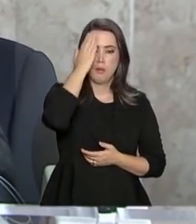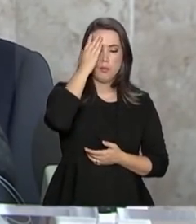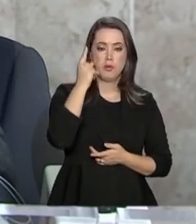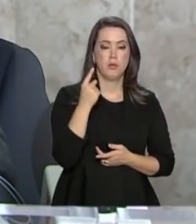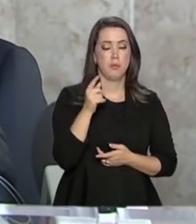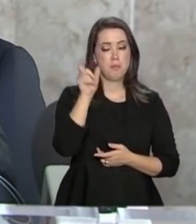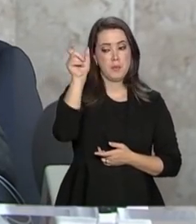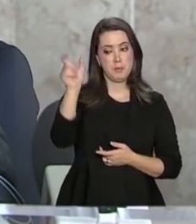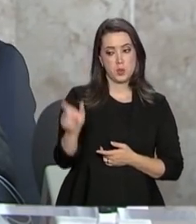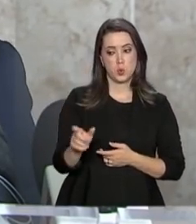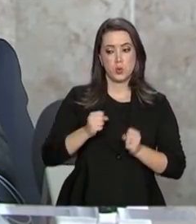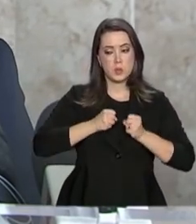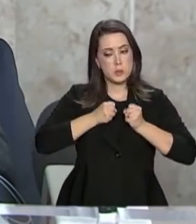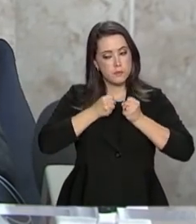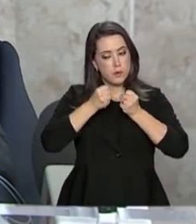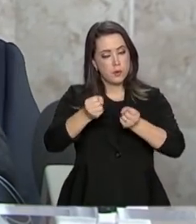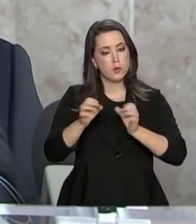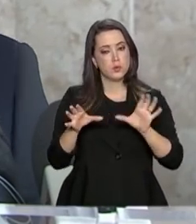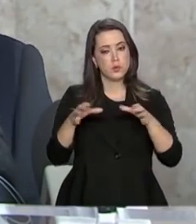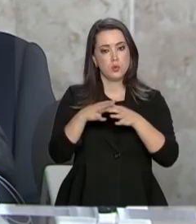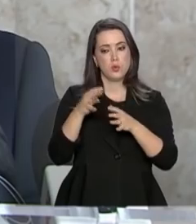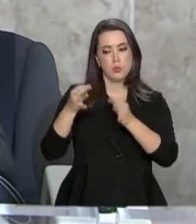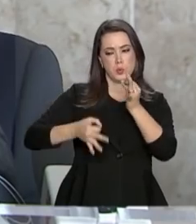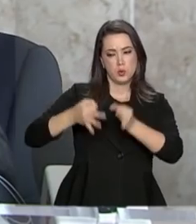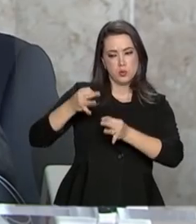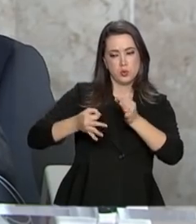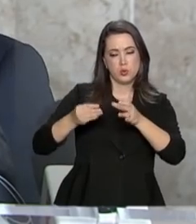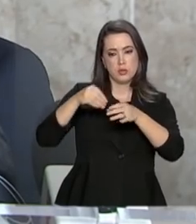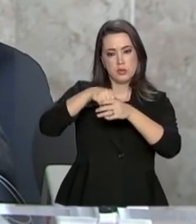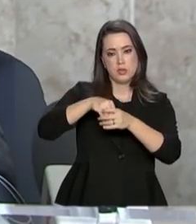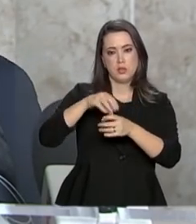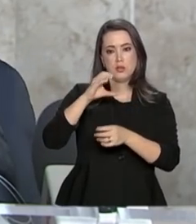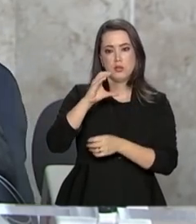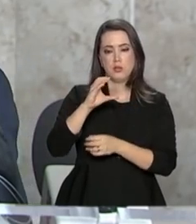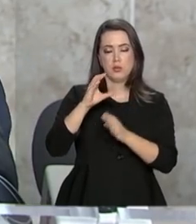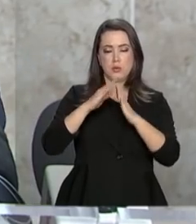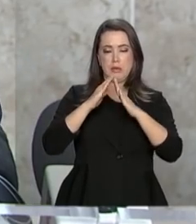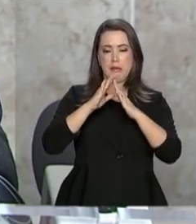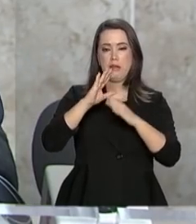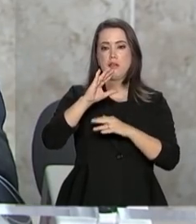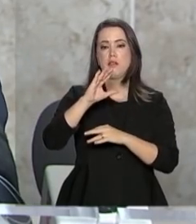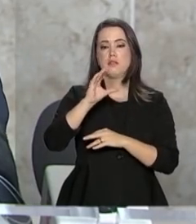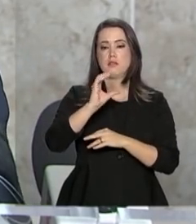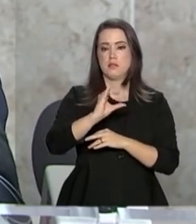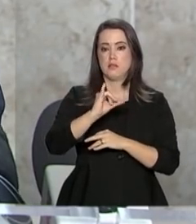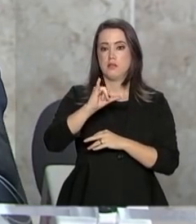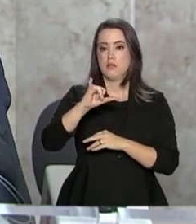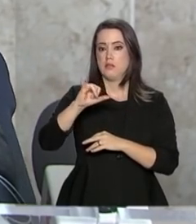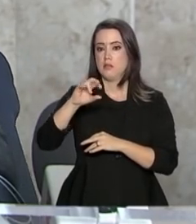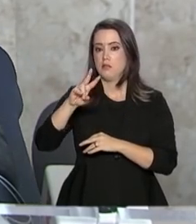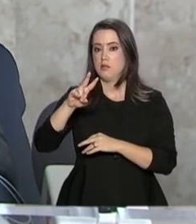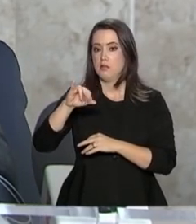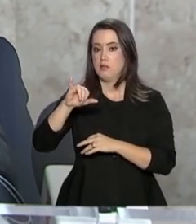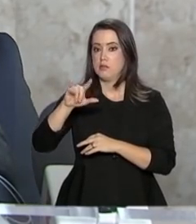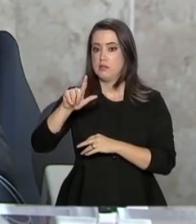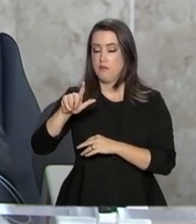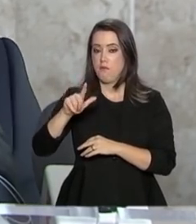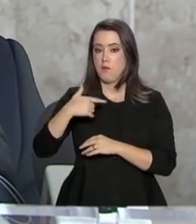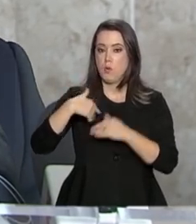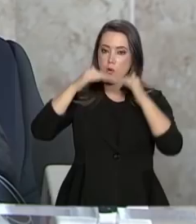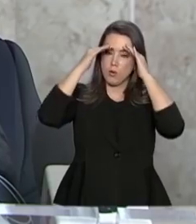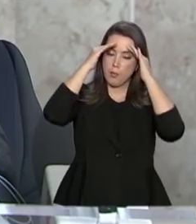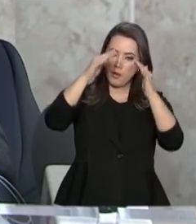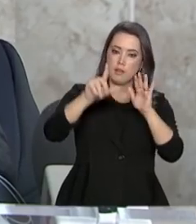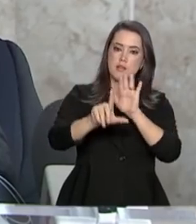esforço feito pela subchefia de assuntos jurídicos da casa civil que encontrou uma solução que cumpre a lei de